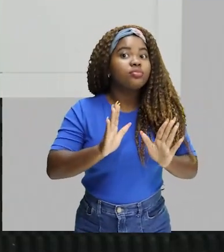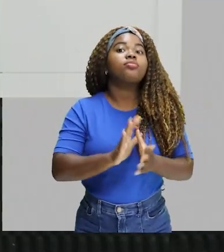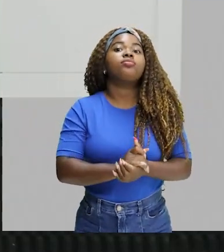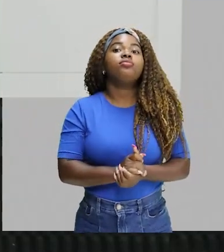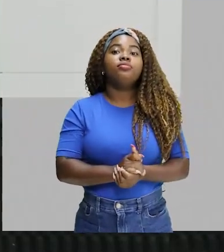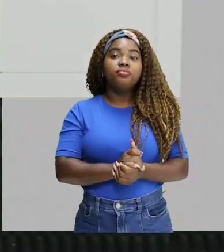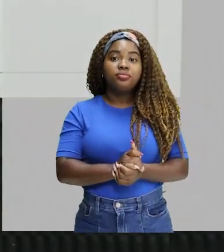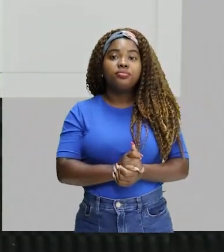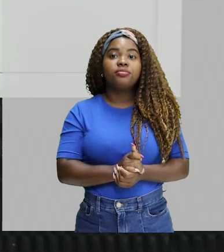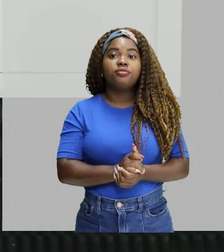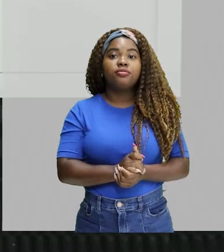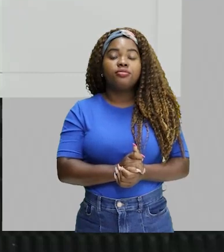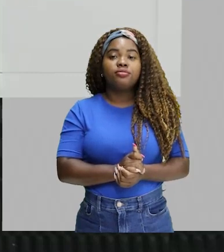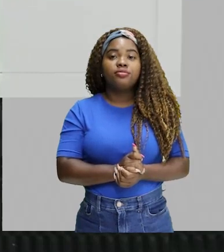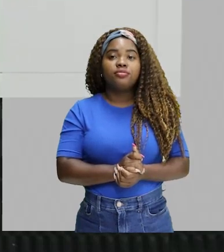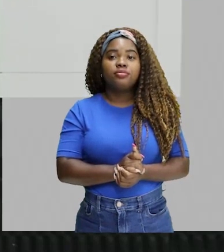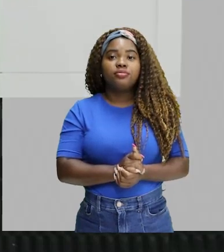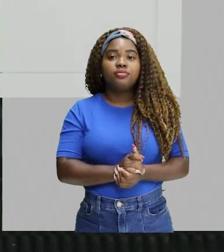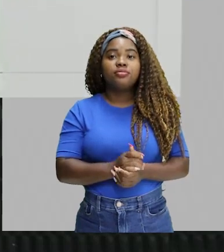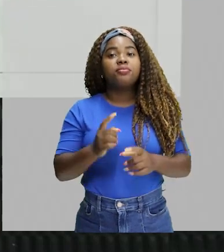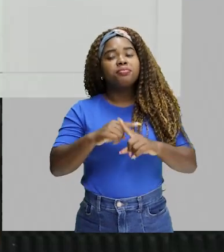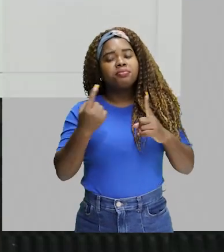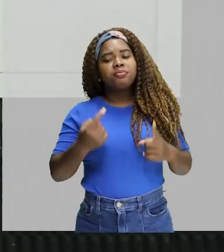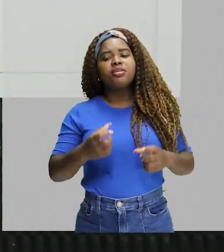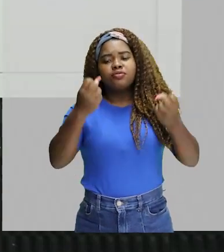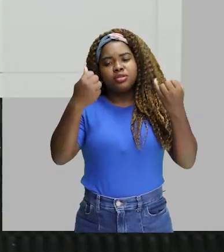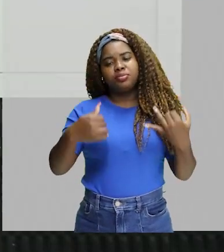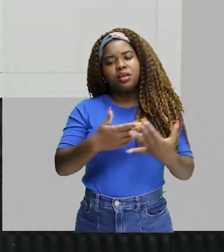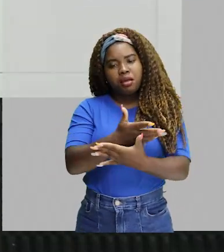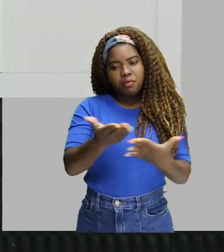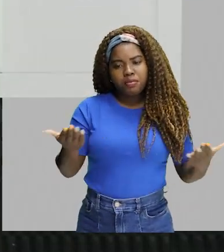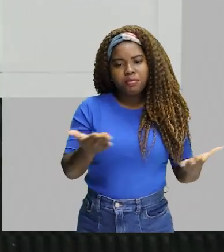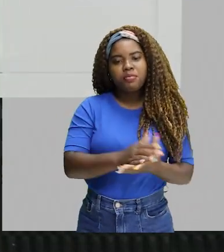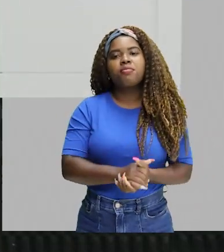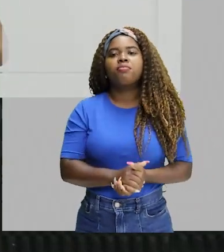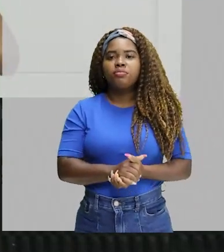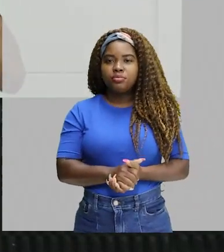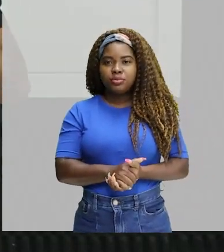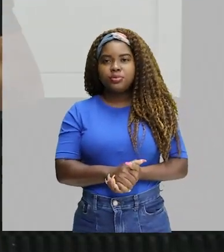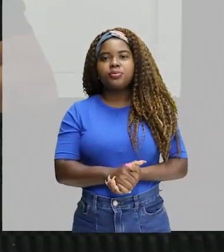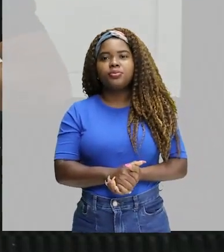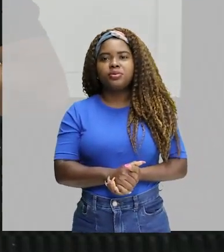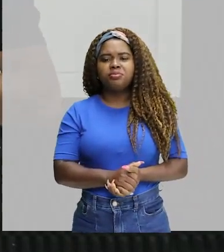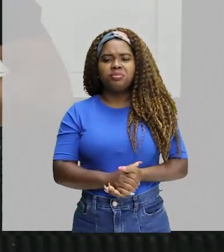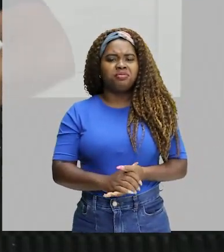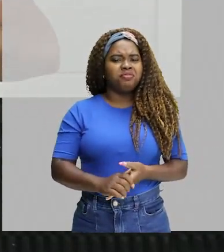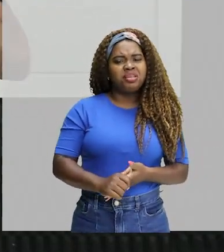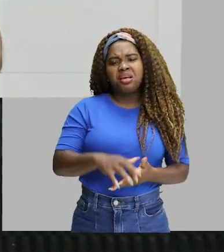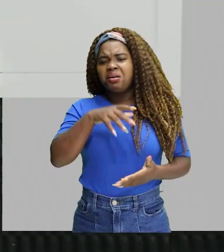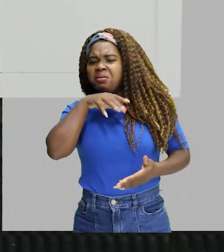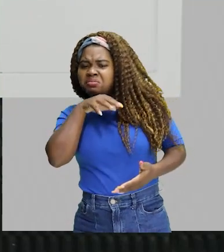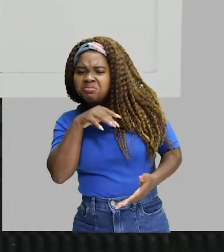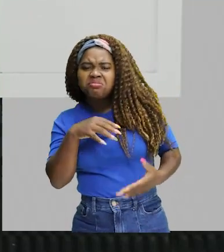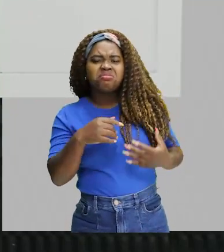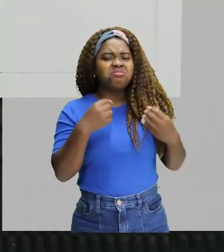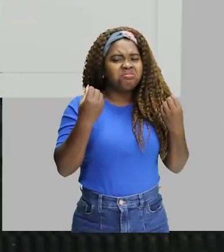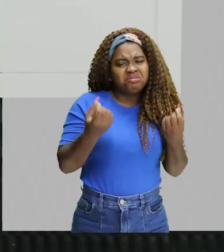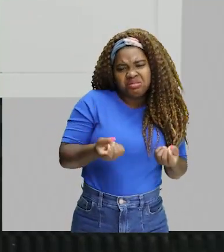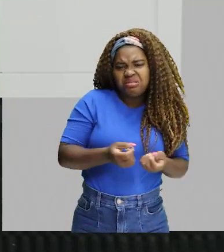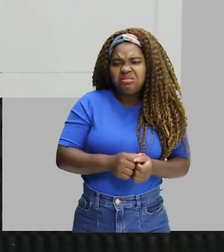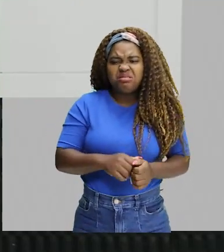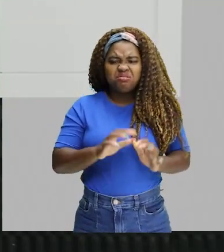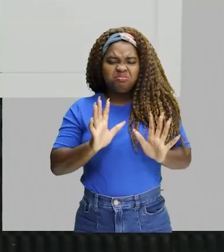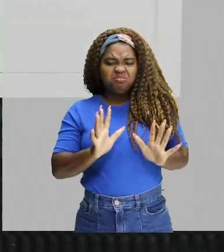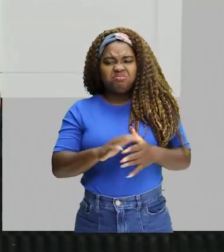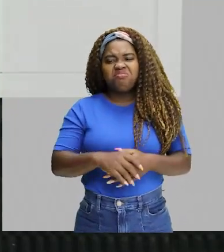de choro, cuidado. Mas nós vamos trazer também, nós já falamos da morte, para não ficar uma coisa muito feia, muito trash, muito aí gótica,